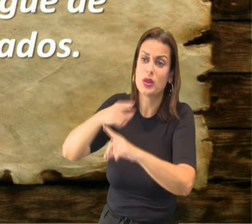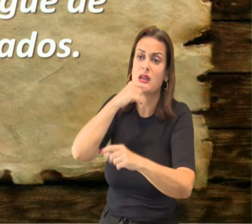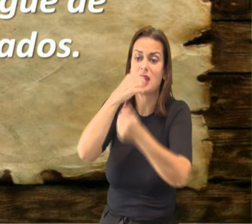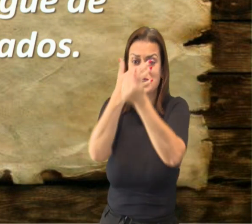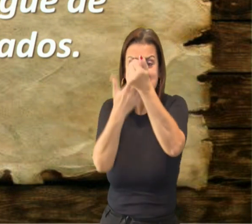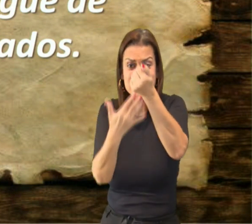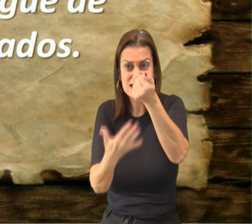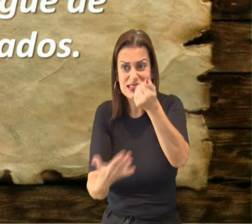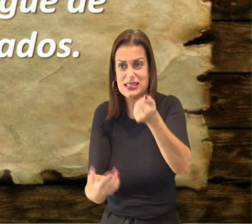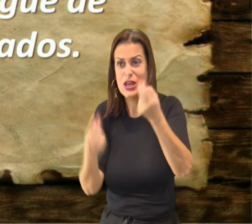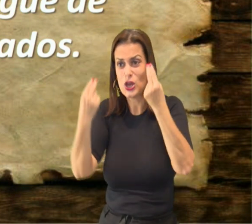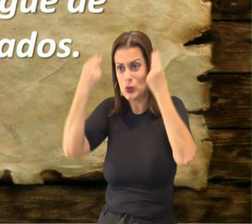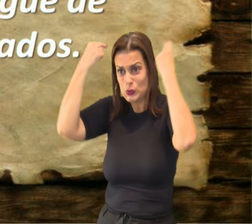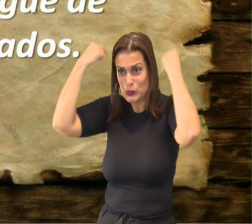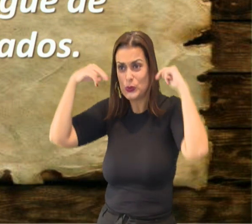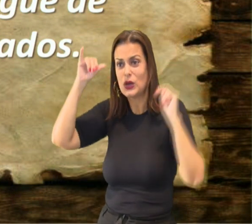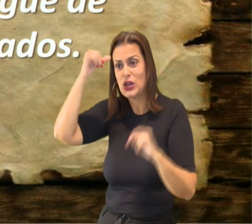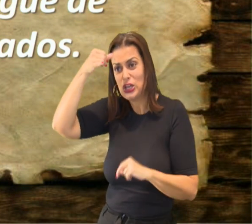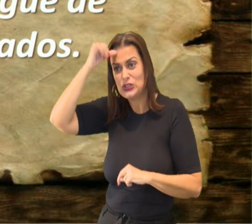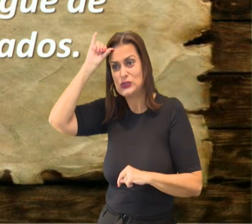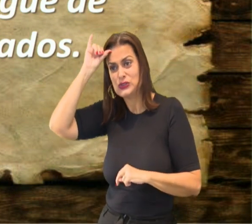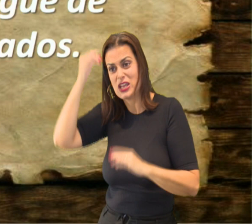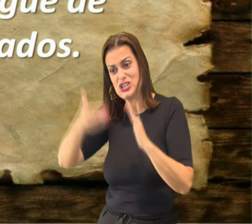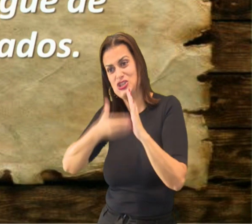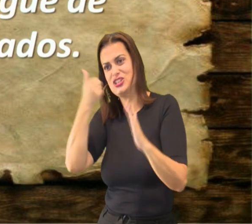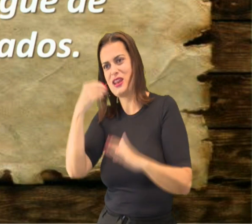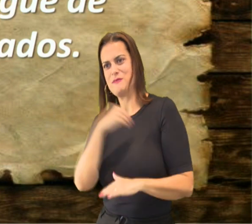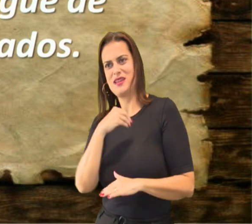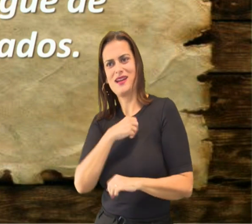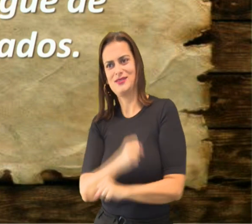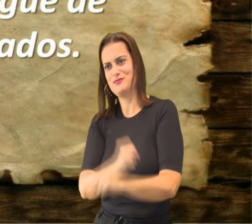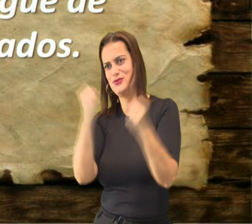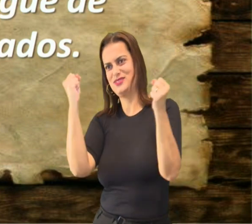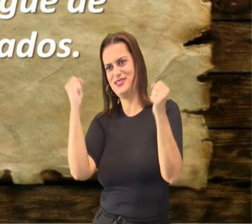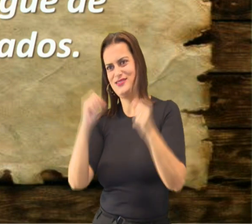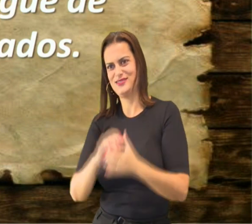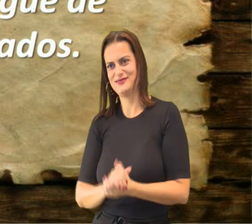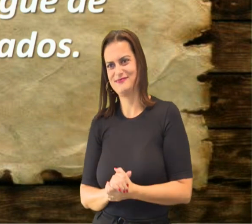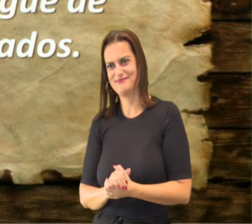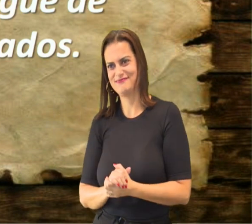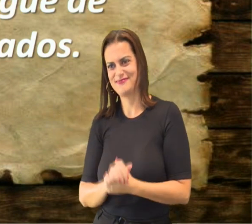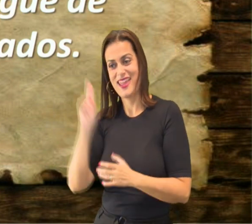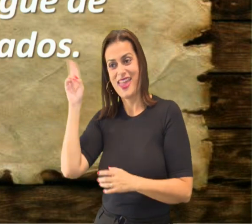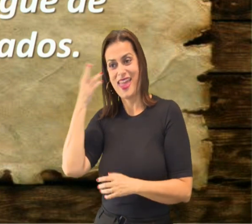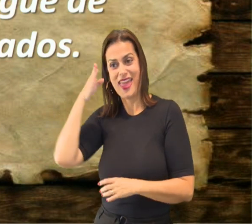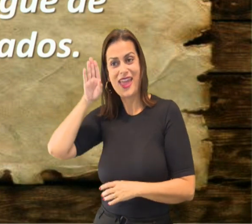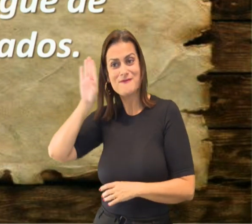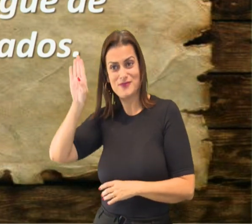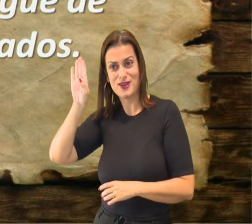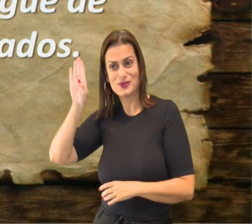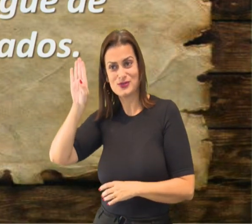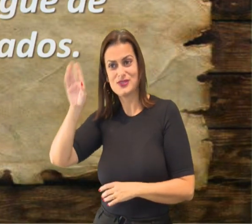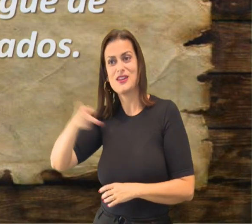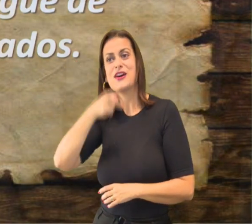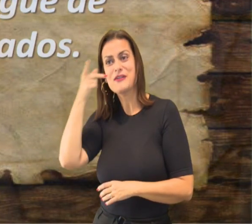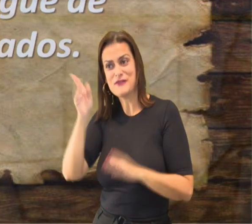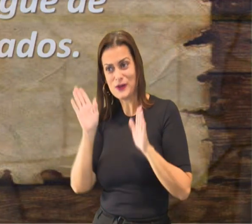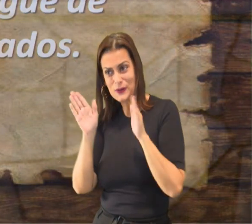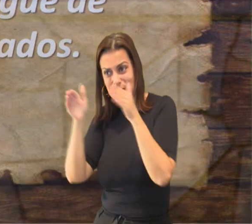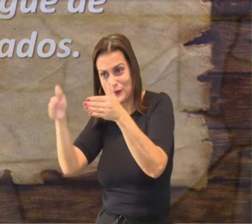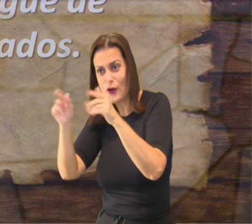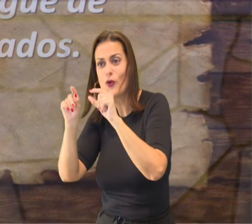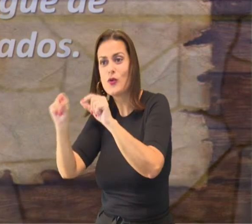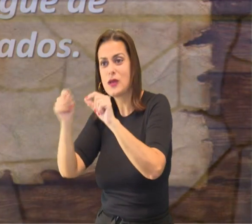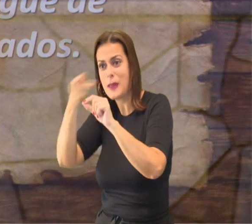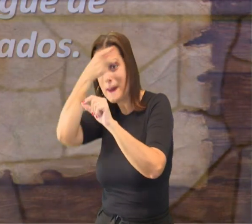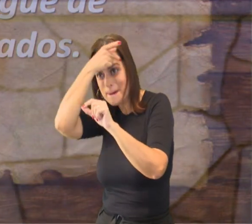e de bodes remova pecados. O livro de Hebreus é exatamente endereçado